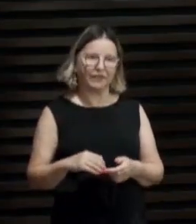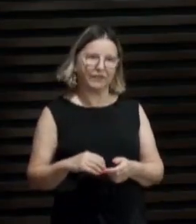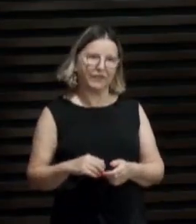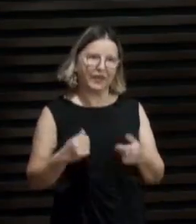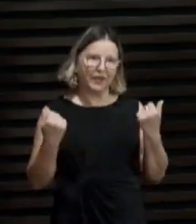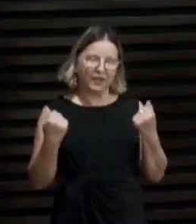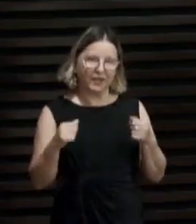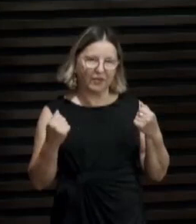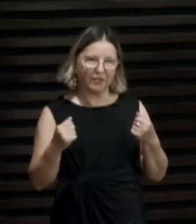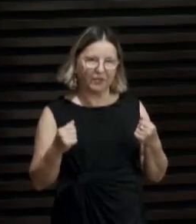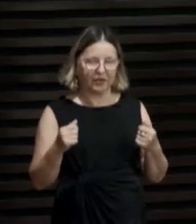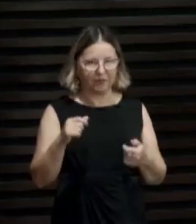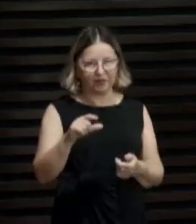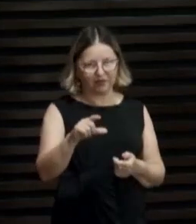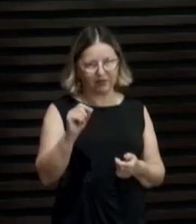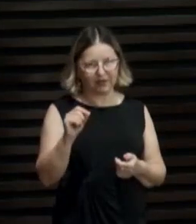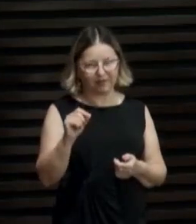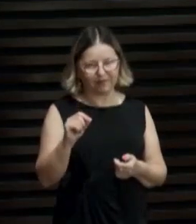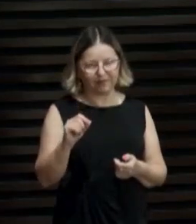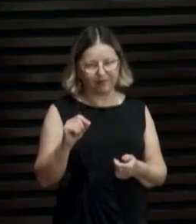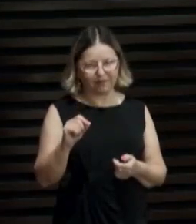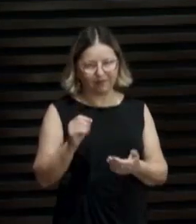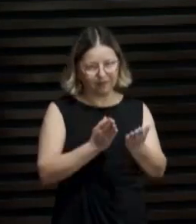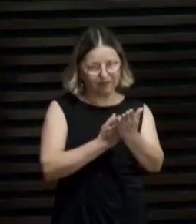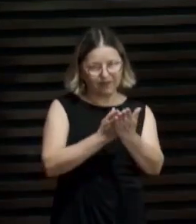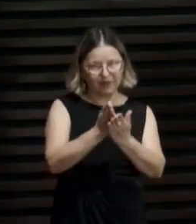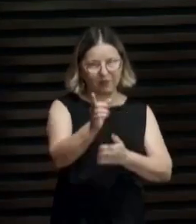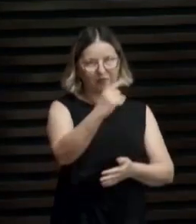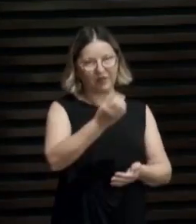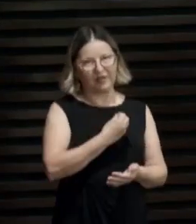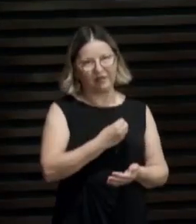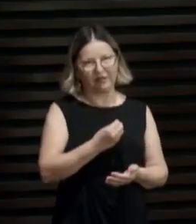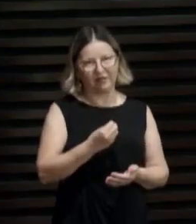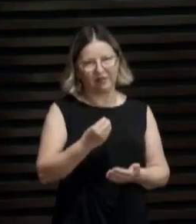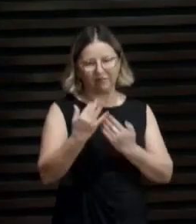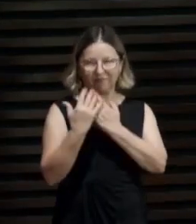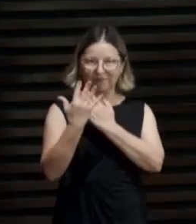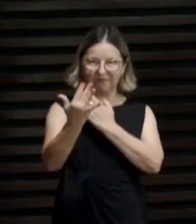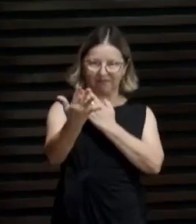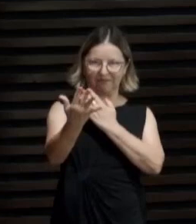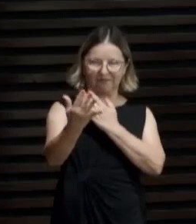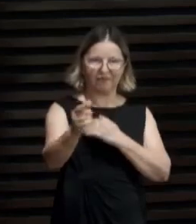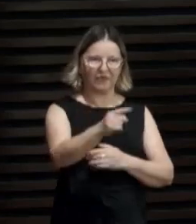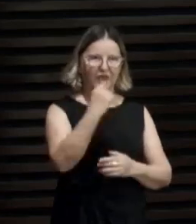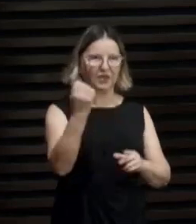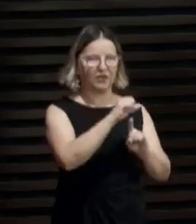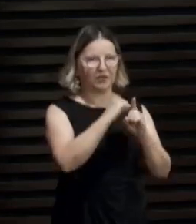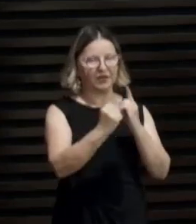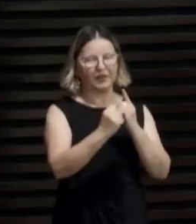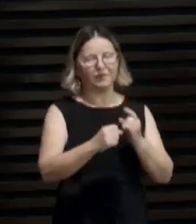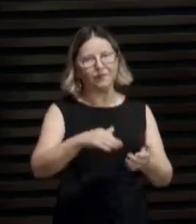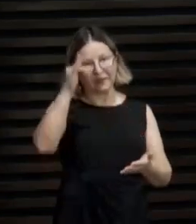bem, o rumo que nós vamos tomar daqui para frente em nossa sociedade. A